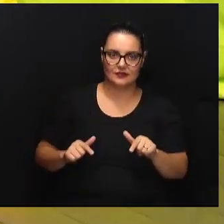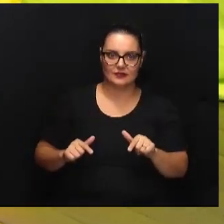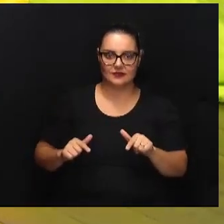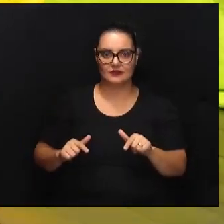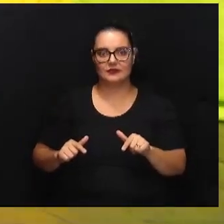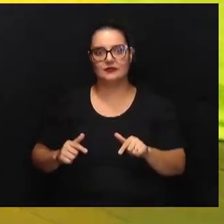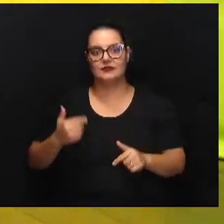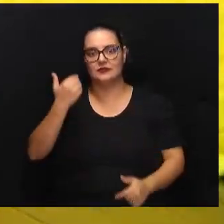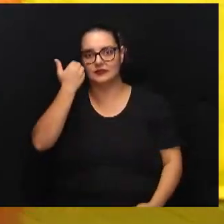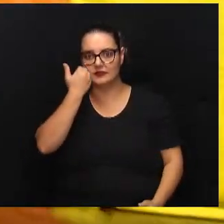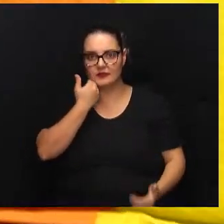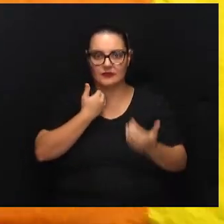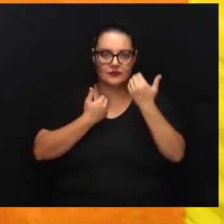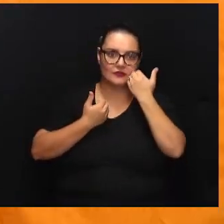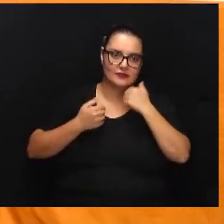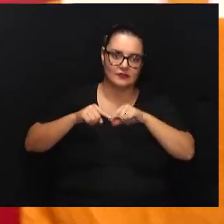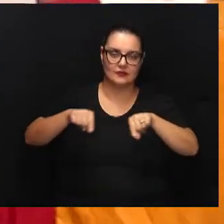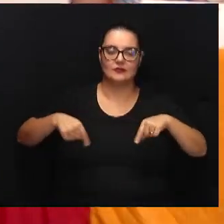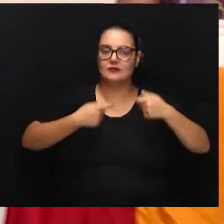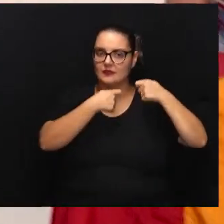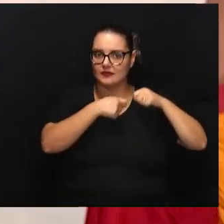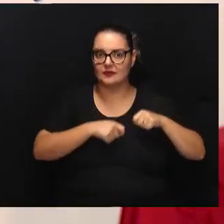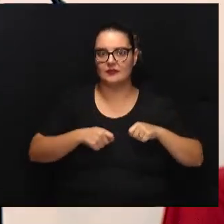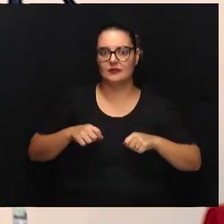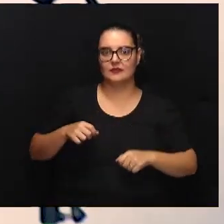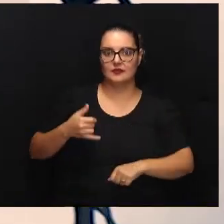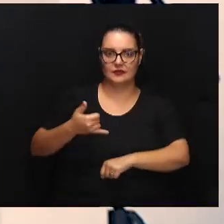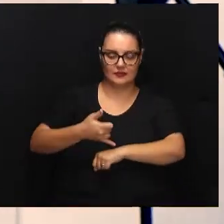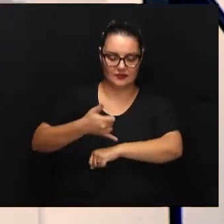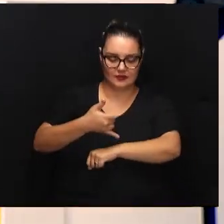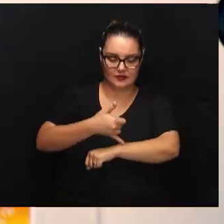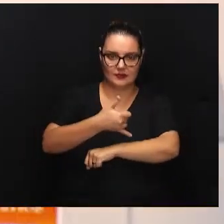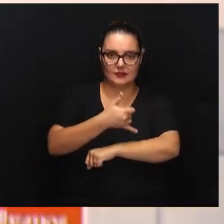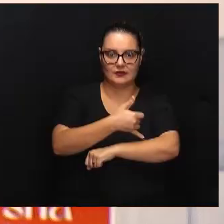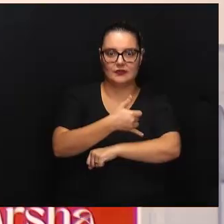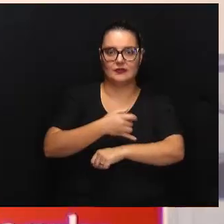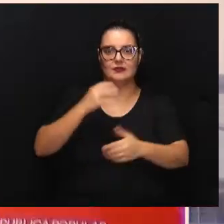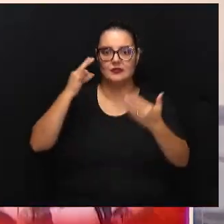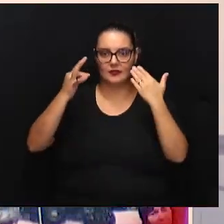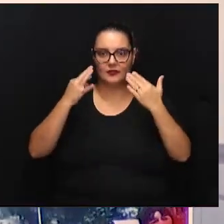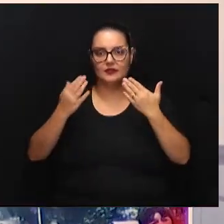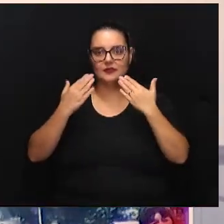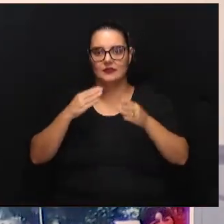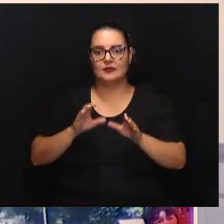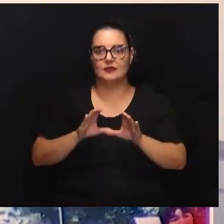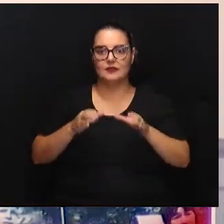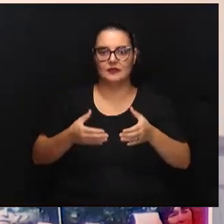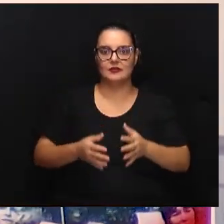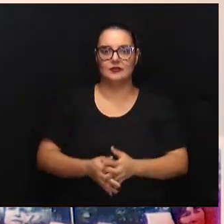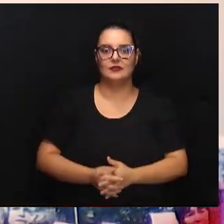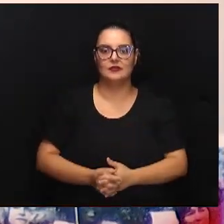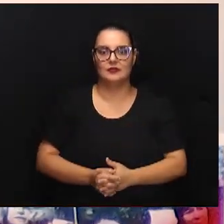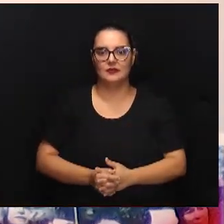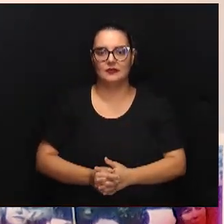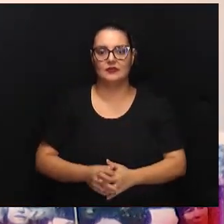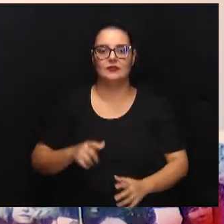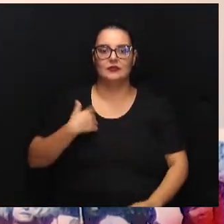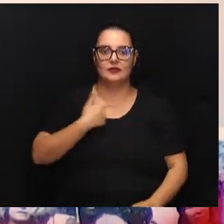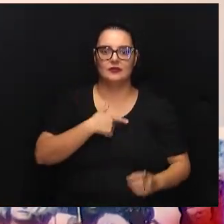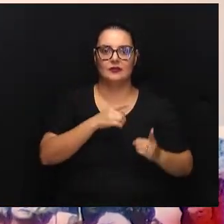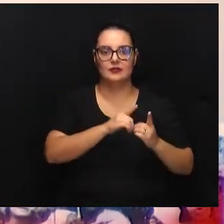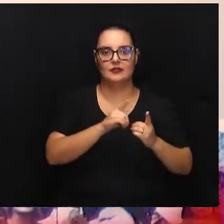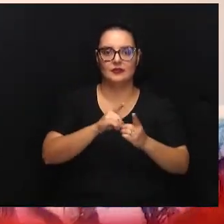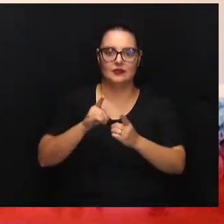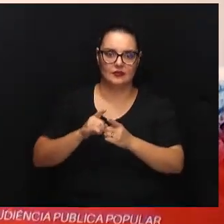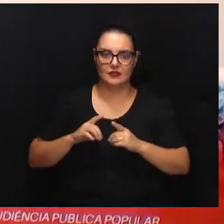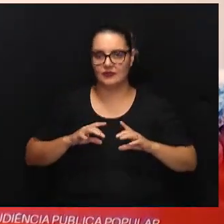estudo de tatuagem e terapia com psicóloga da comunidade. Então, a gente atende a todas. Estou